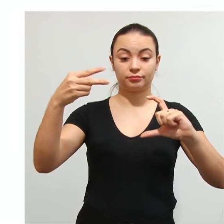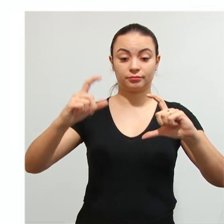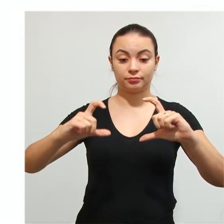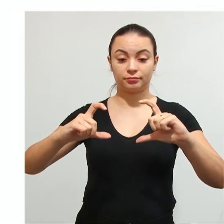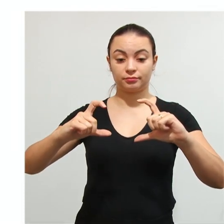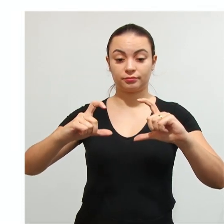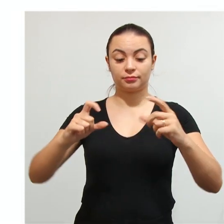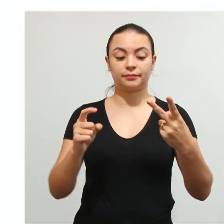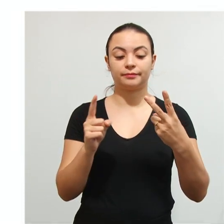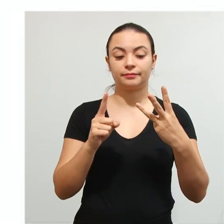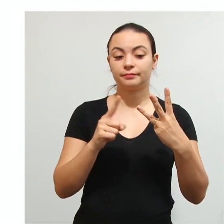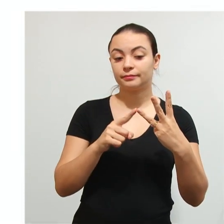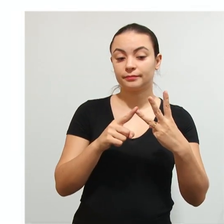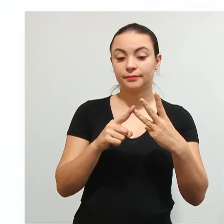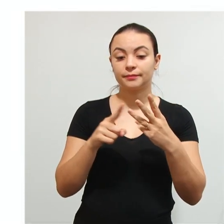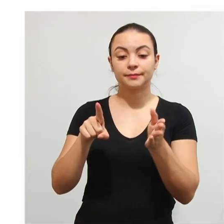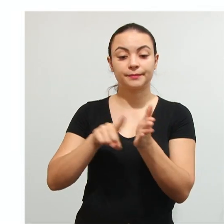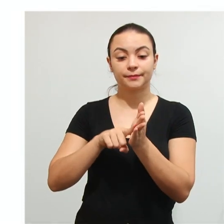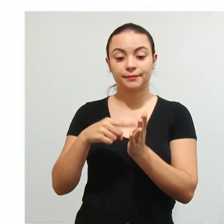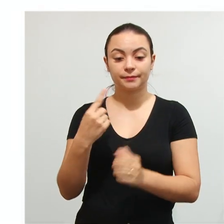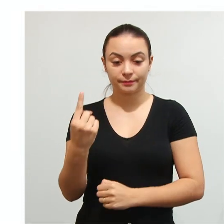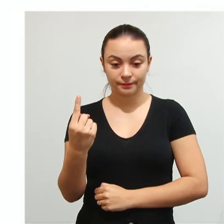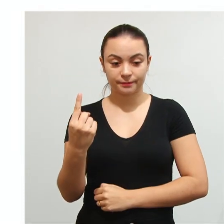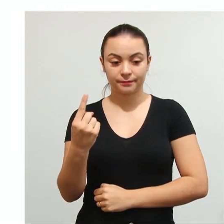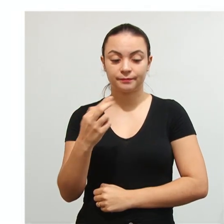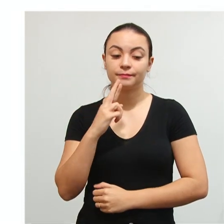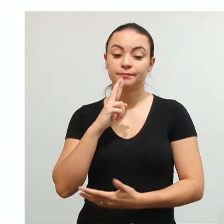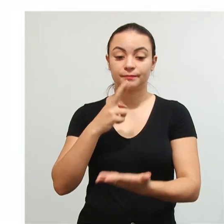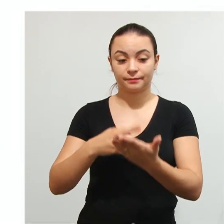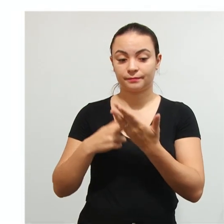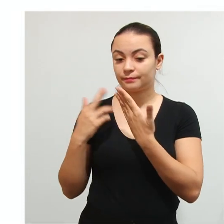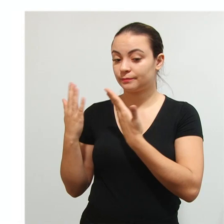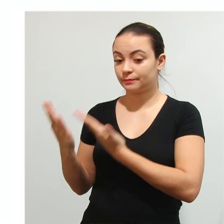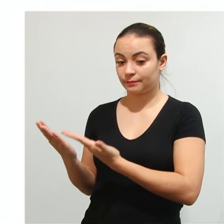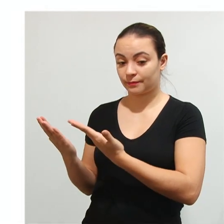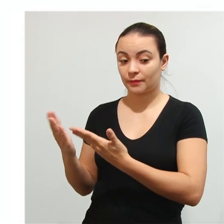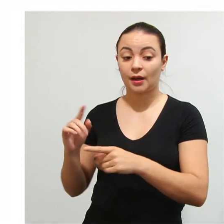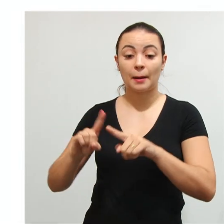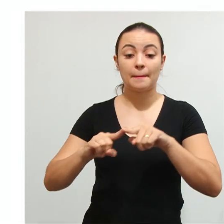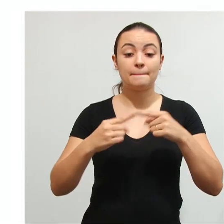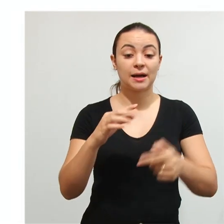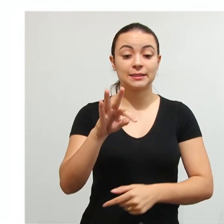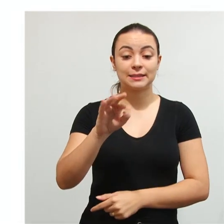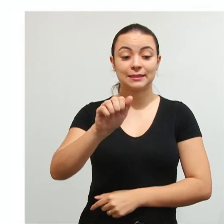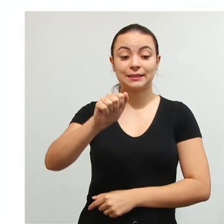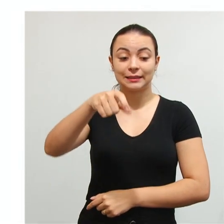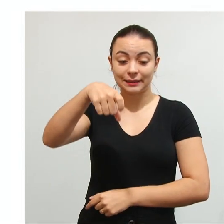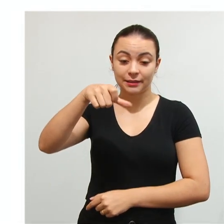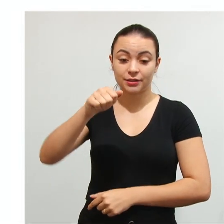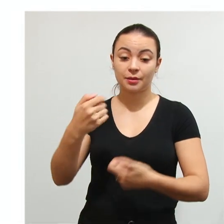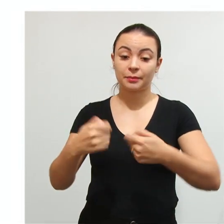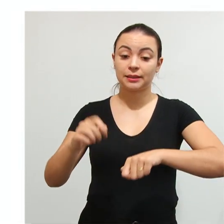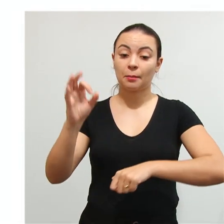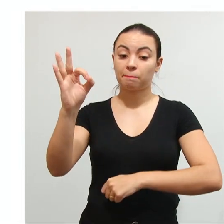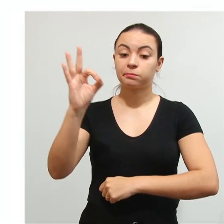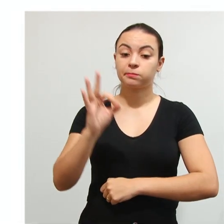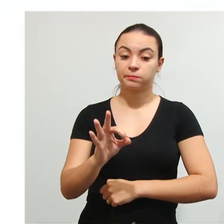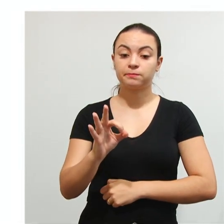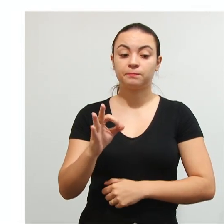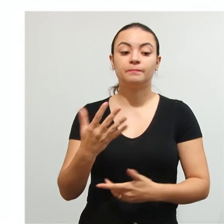geralmente apresentada na forma de porcentagem eu vou multiplicar por 100 e vou achar então que a minha taxa